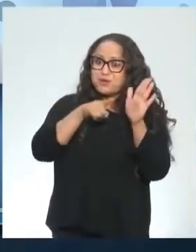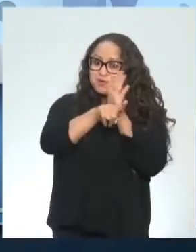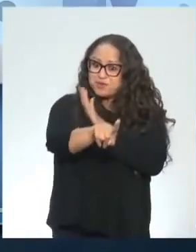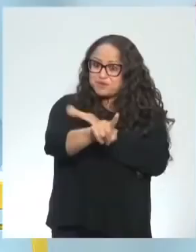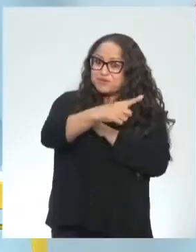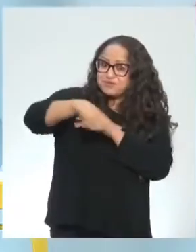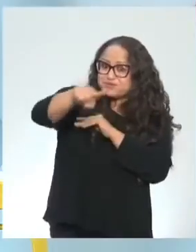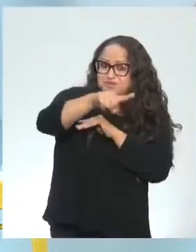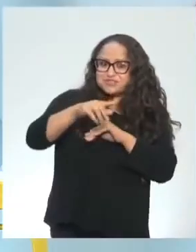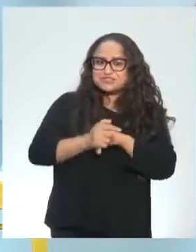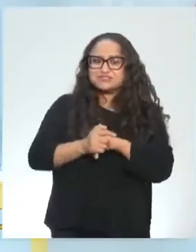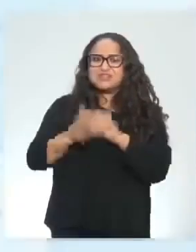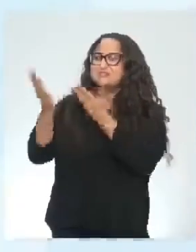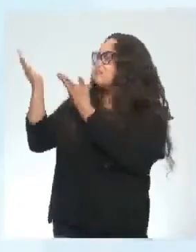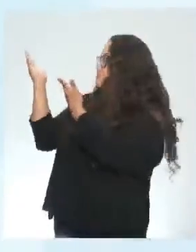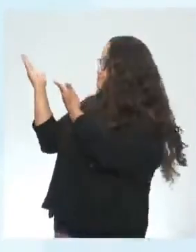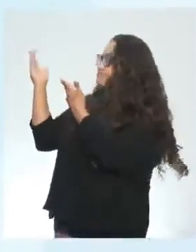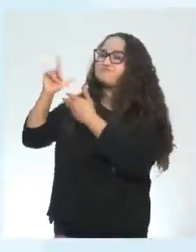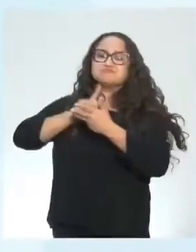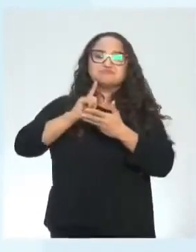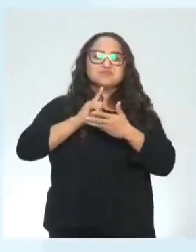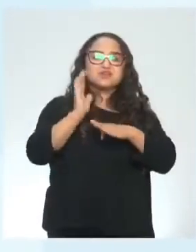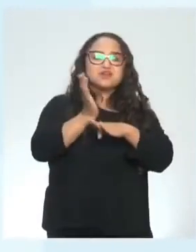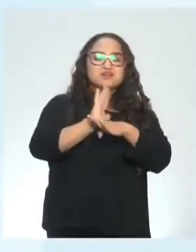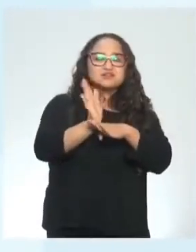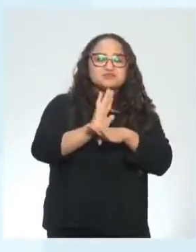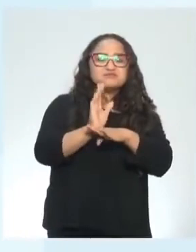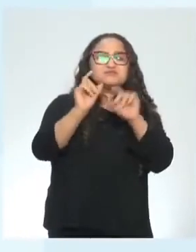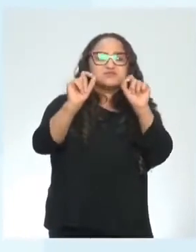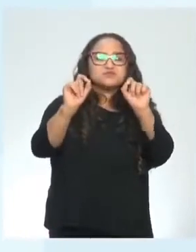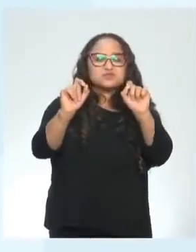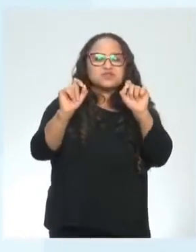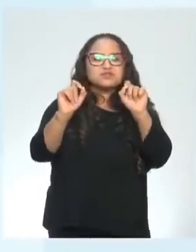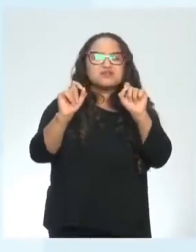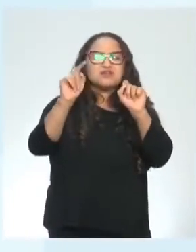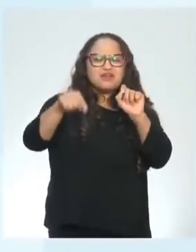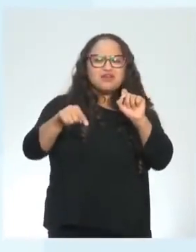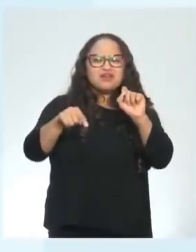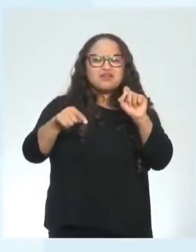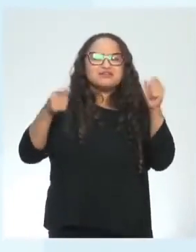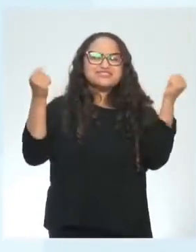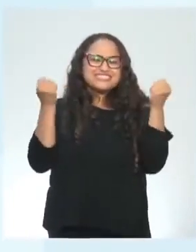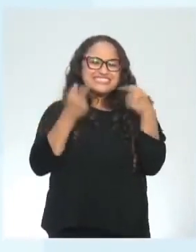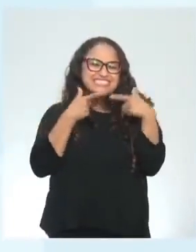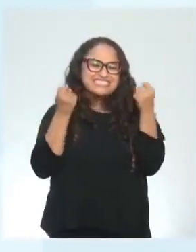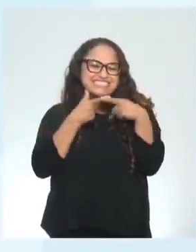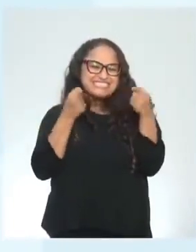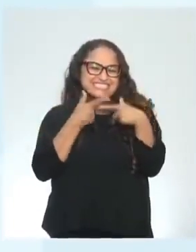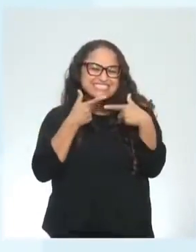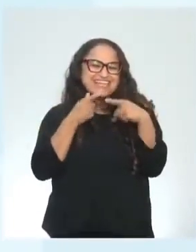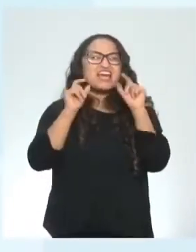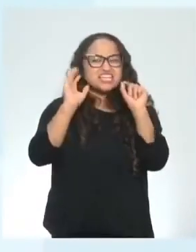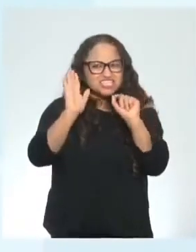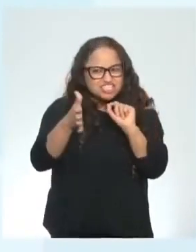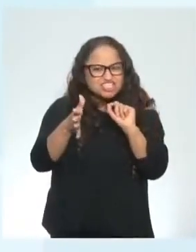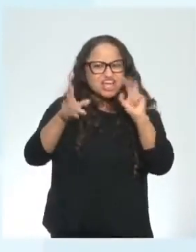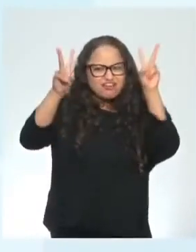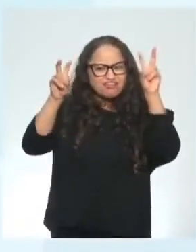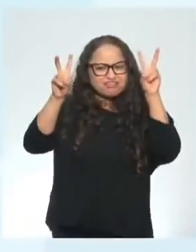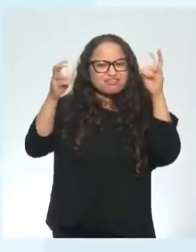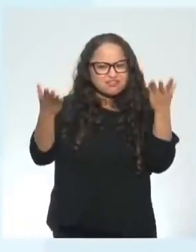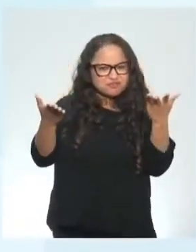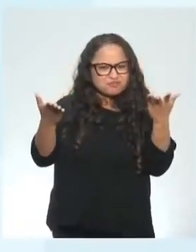perguntinha para vocês na tela tá parecendo um exemplo do que é slapstick Comedy você já ouviram esse